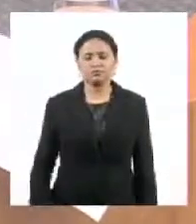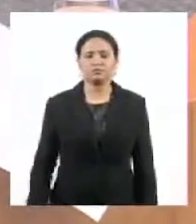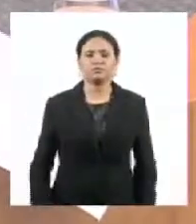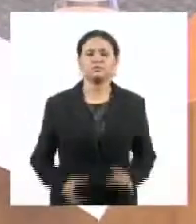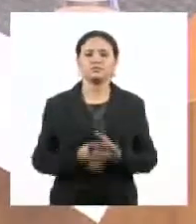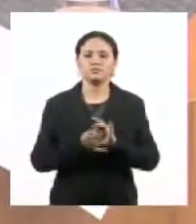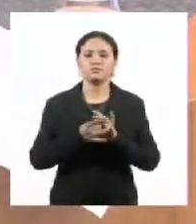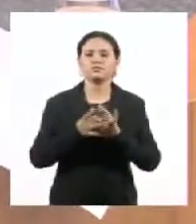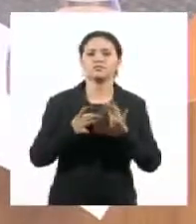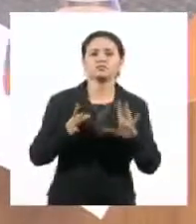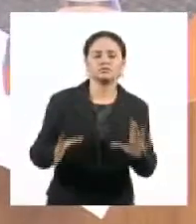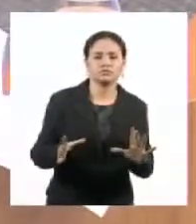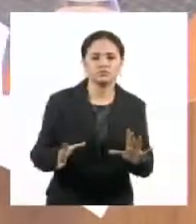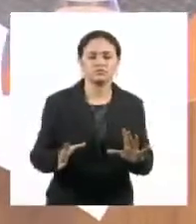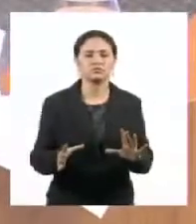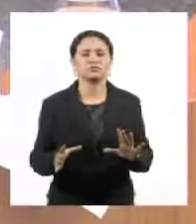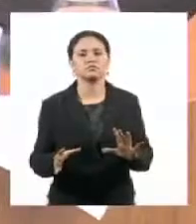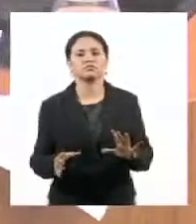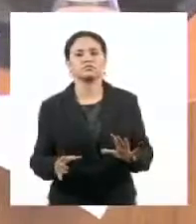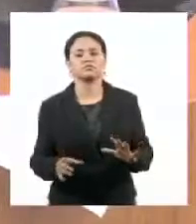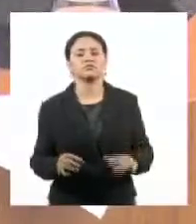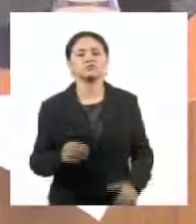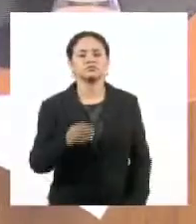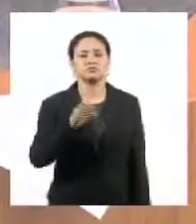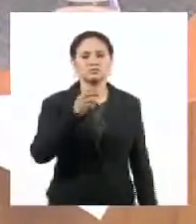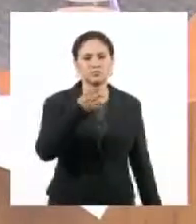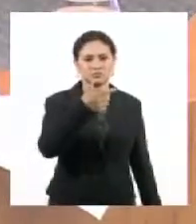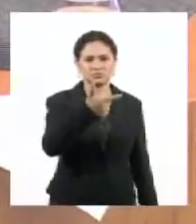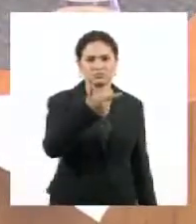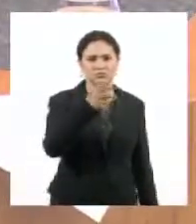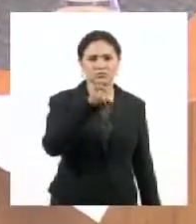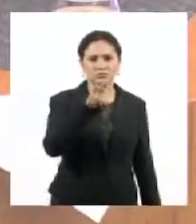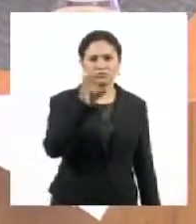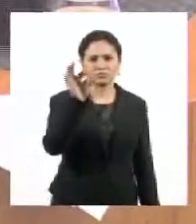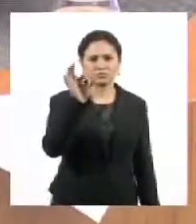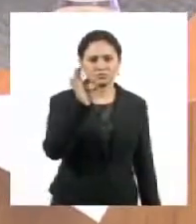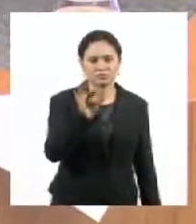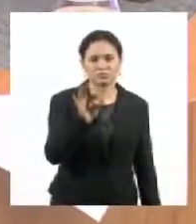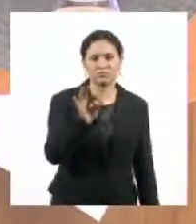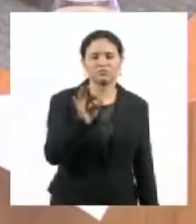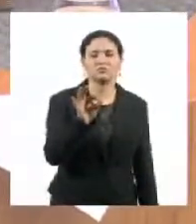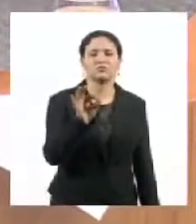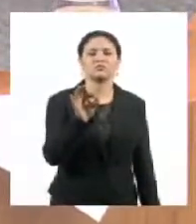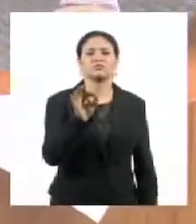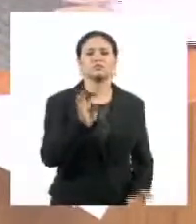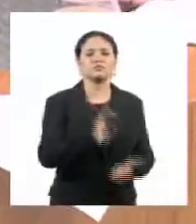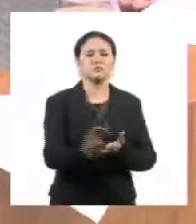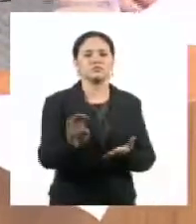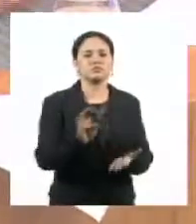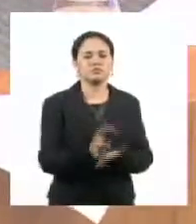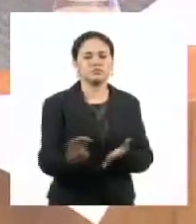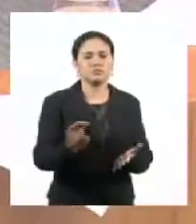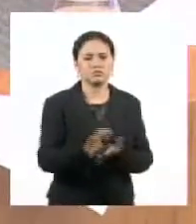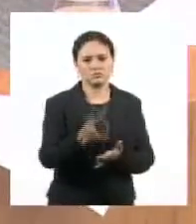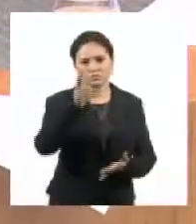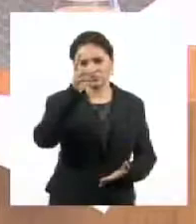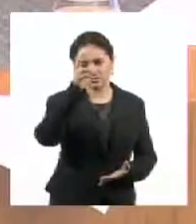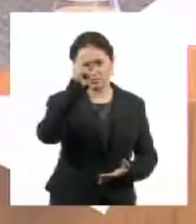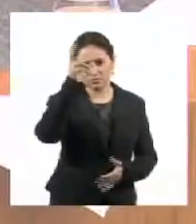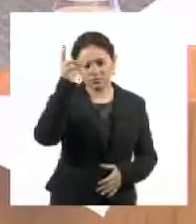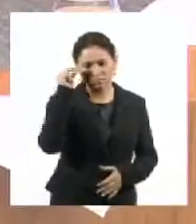autoriza efetuar a transferência de 25% do Fundo de Participação do município para a Odebrecht. Senhoras e